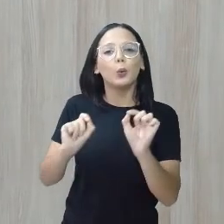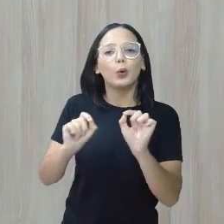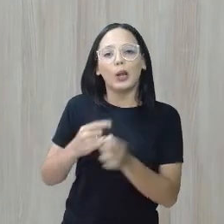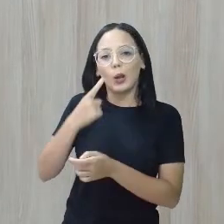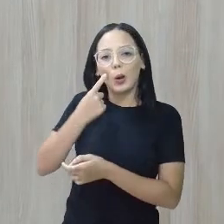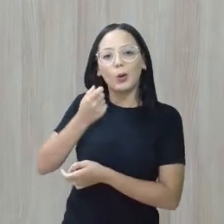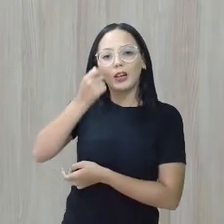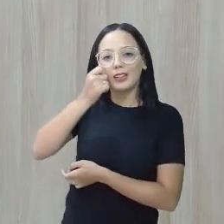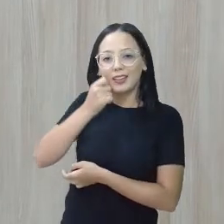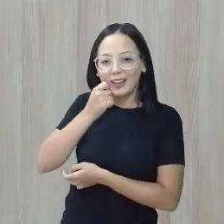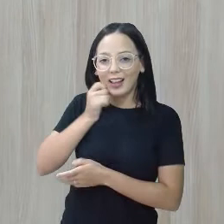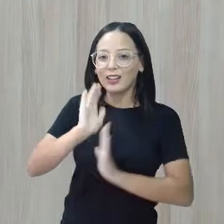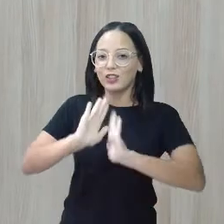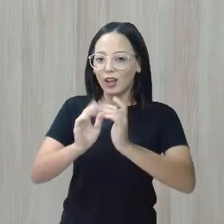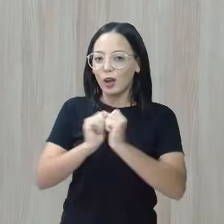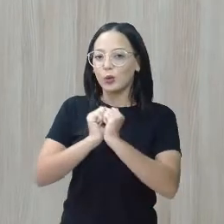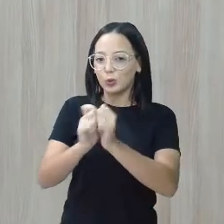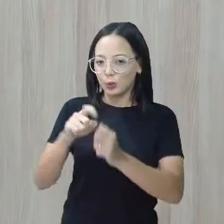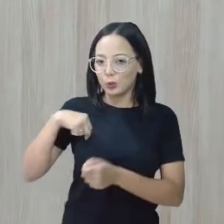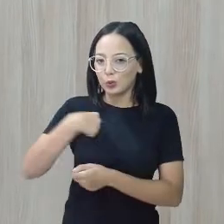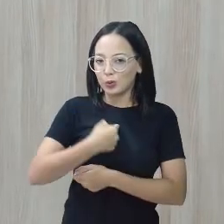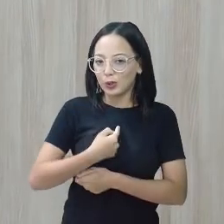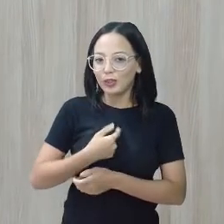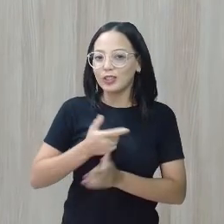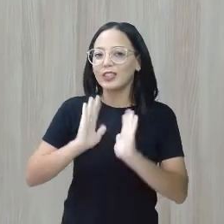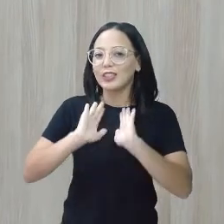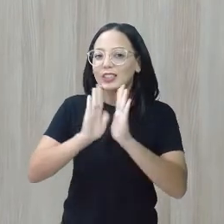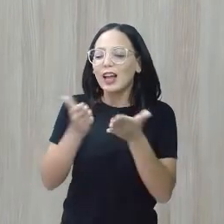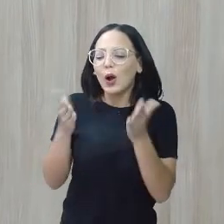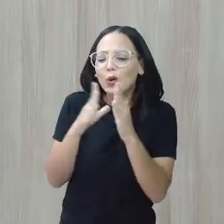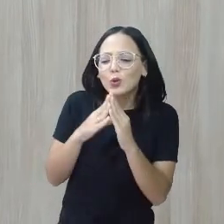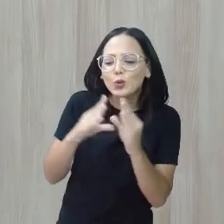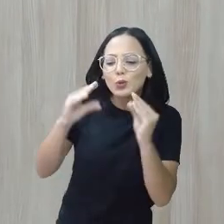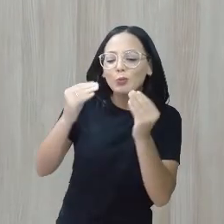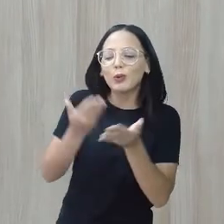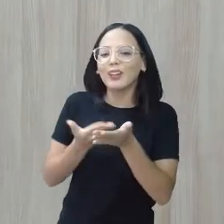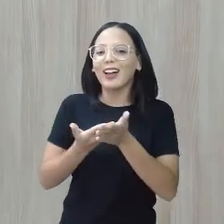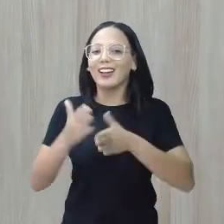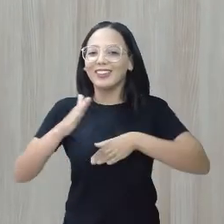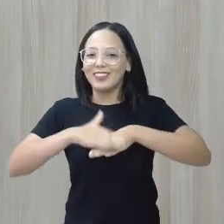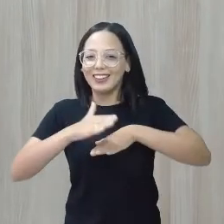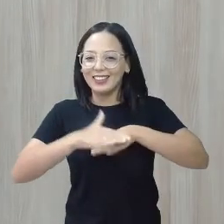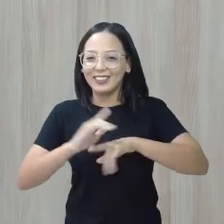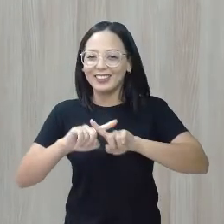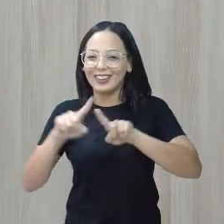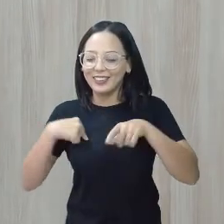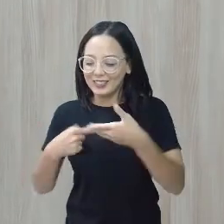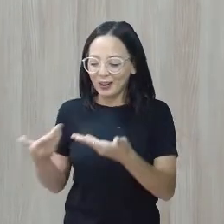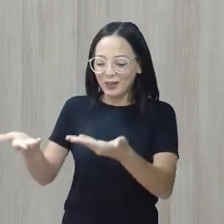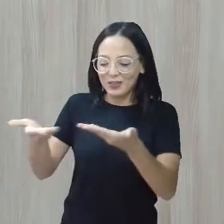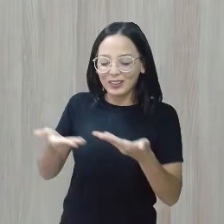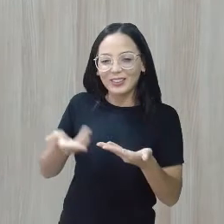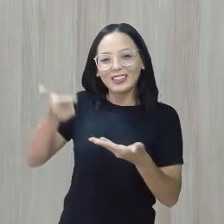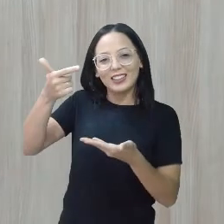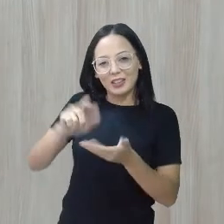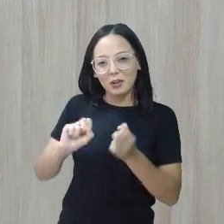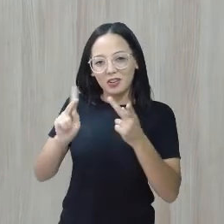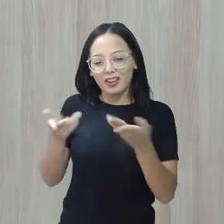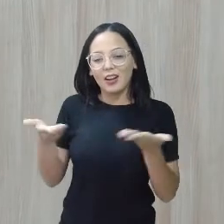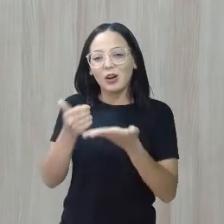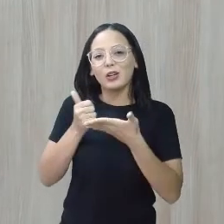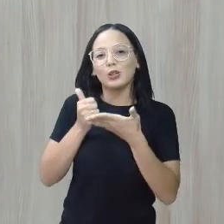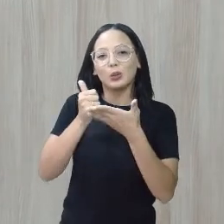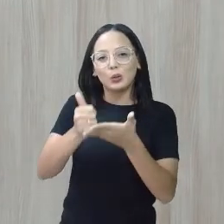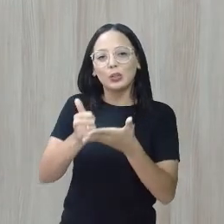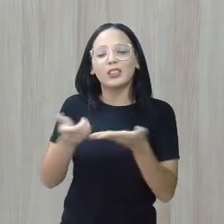é a Adriele, né? Está aqui junto com a gente. Estava um pouquinho sumida aqui das aulas de matemática, mas a gente trouxe ela hoje aqui e está ajudando